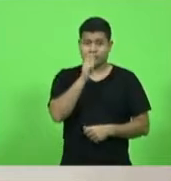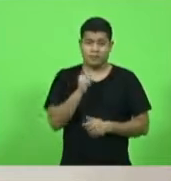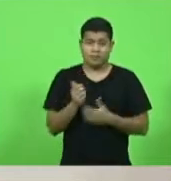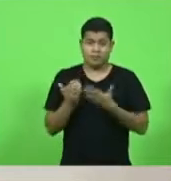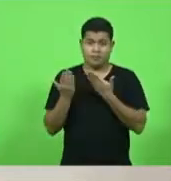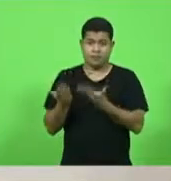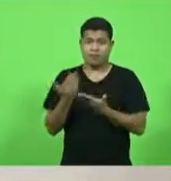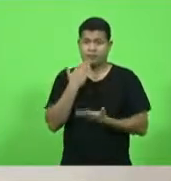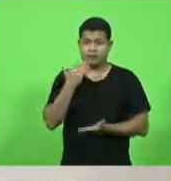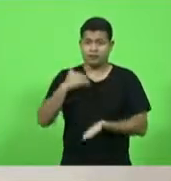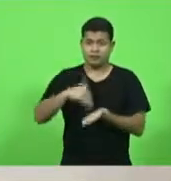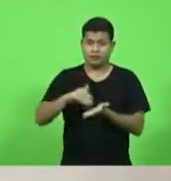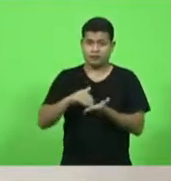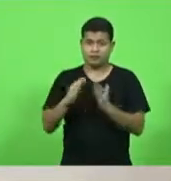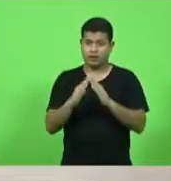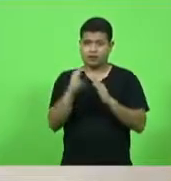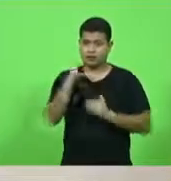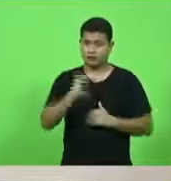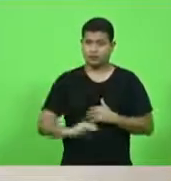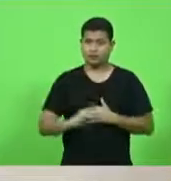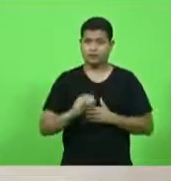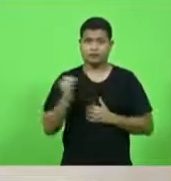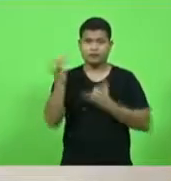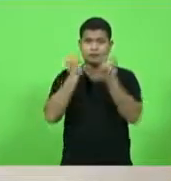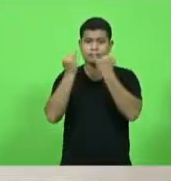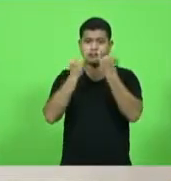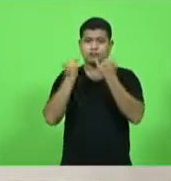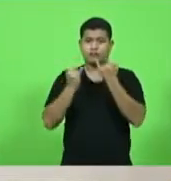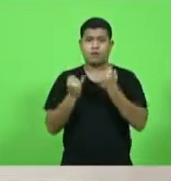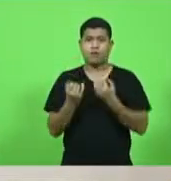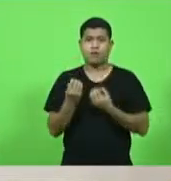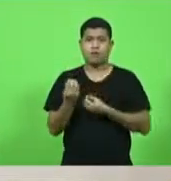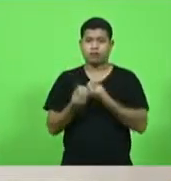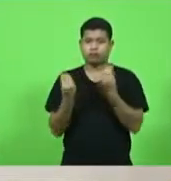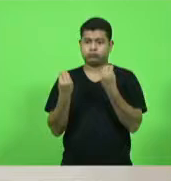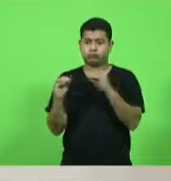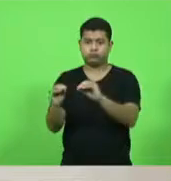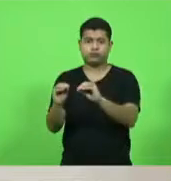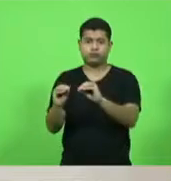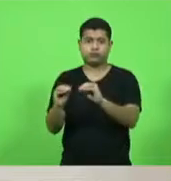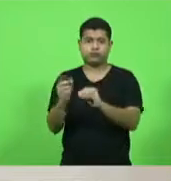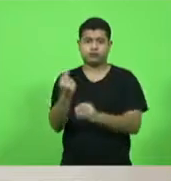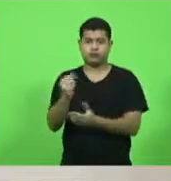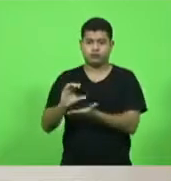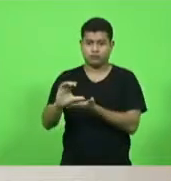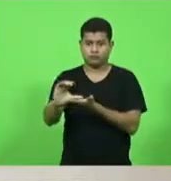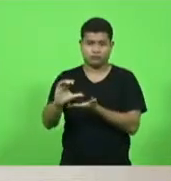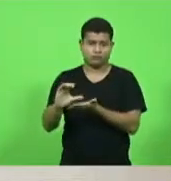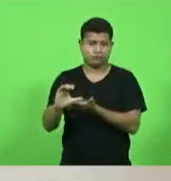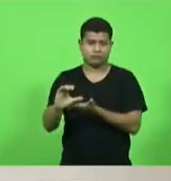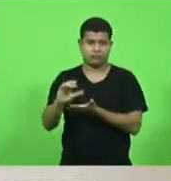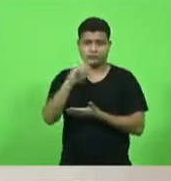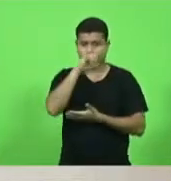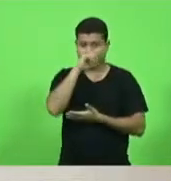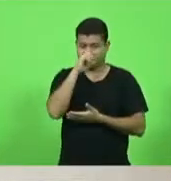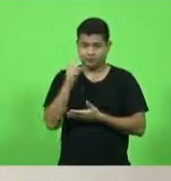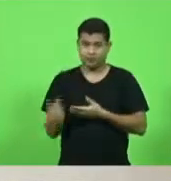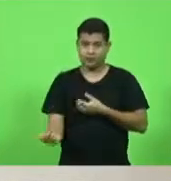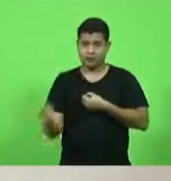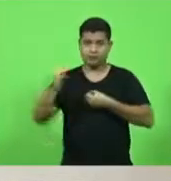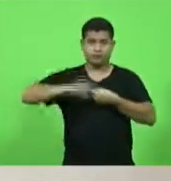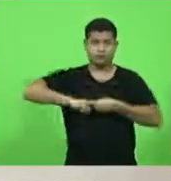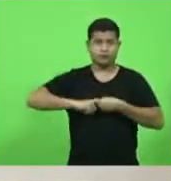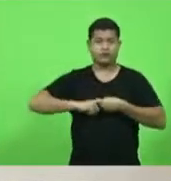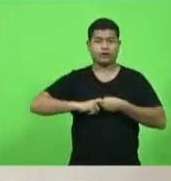secretário de Estado da Casa Civil informações acerca da aplicação dos recursos devolvidos pela